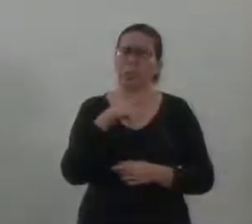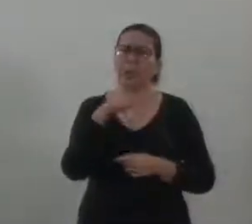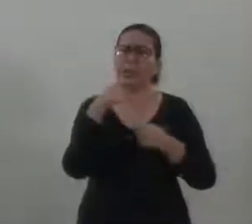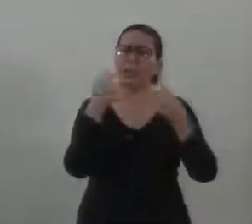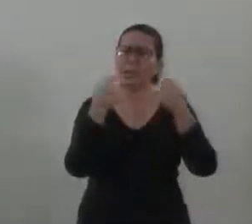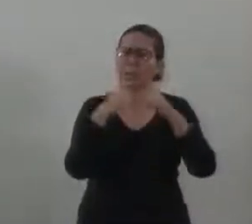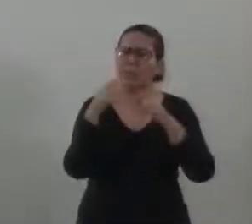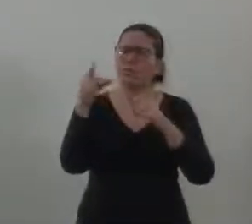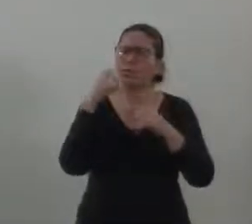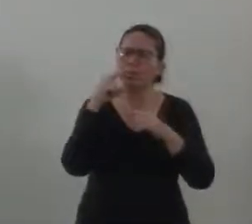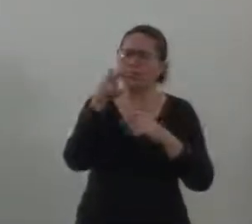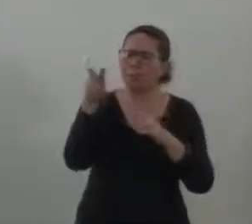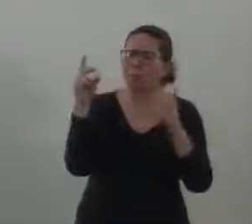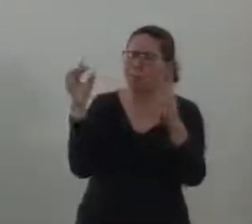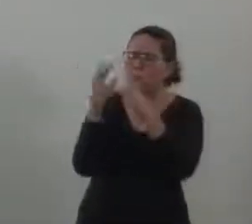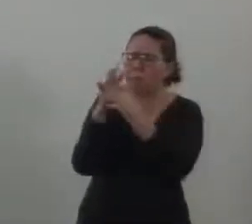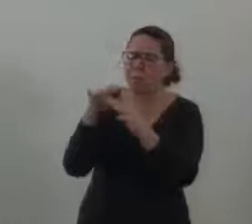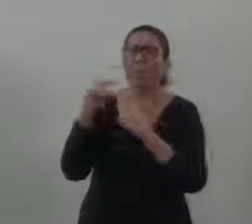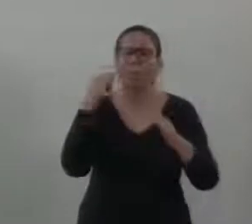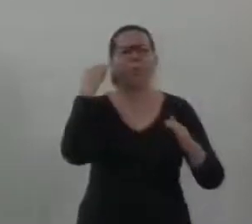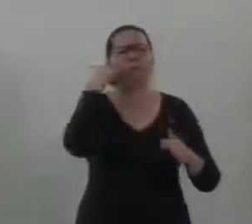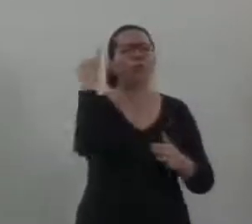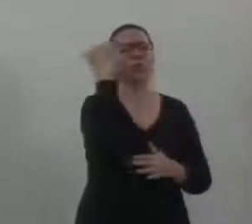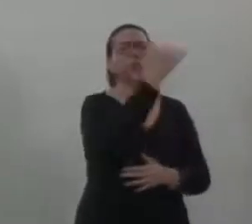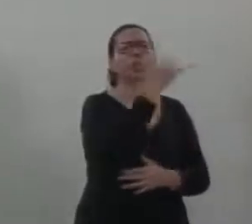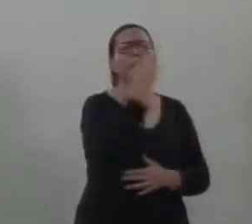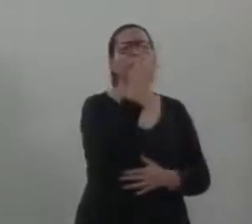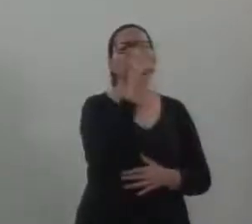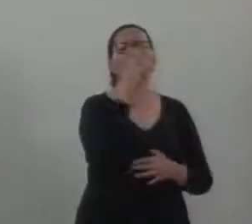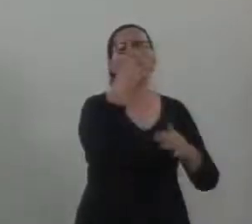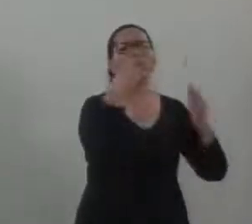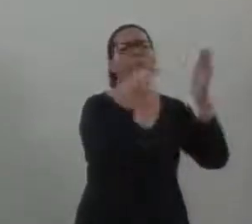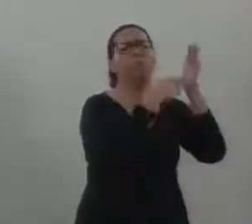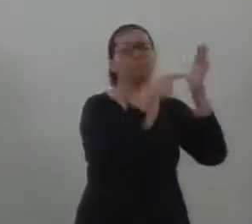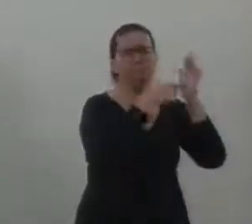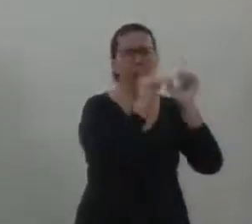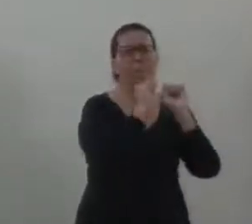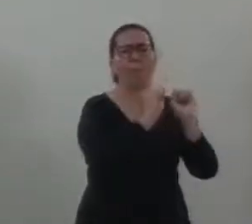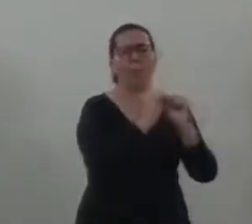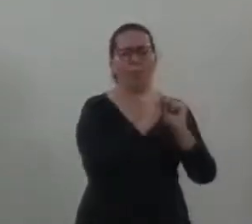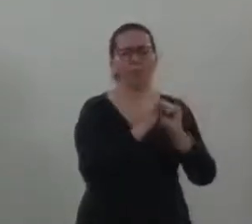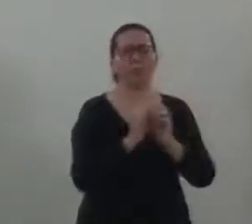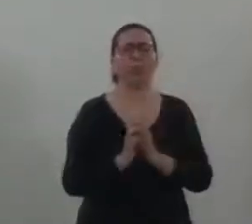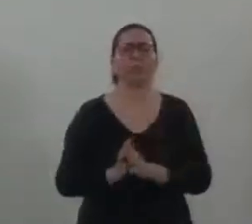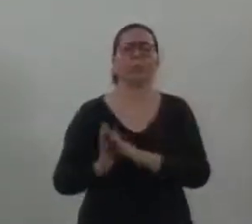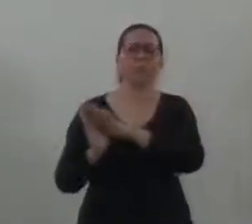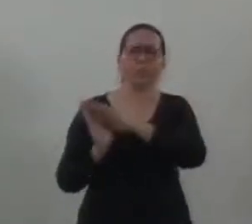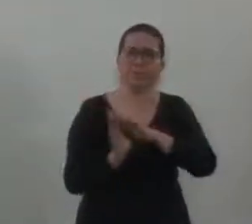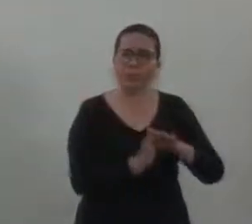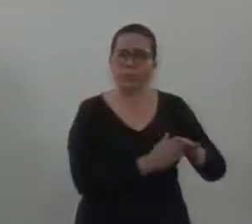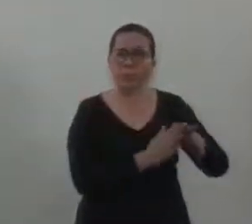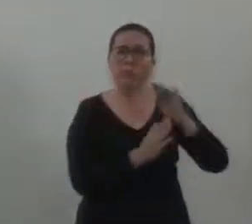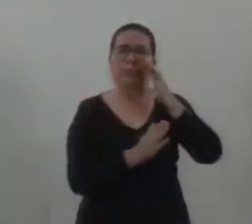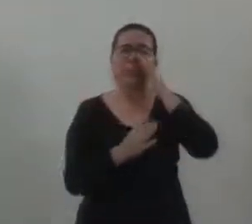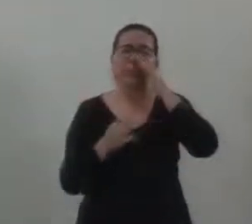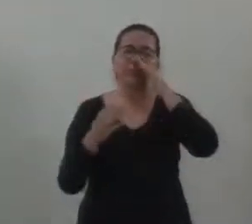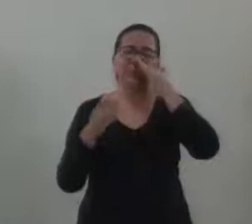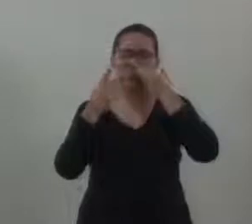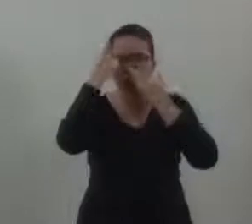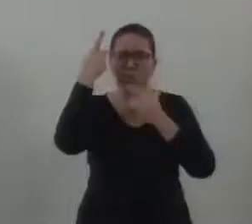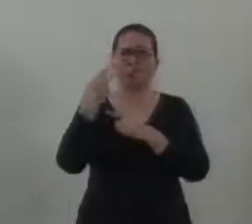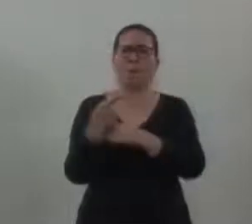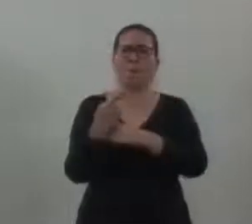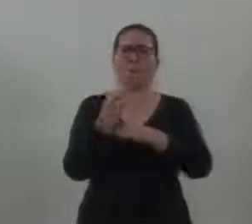precisar fazer uma denúncia, o telefone 153 está recebendo essa informação. Eu quero falar de um assunto também. Eu fui